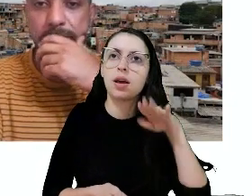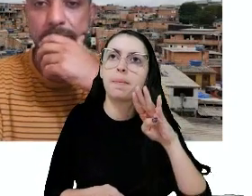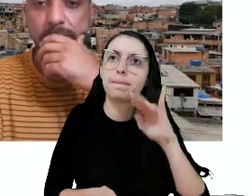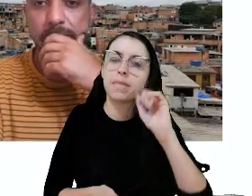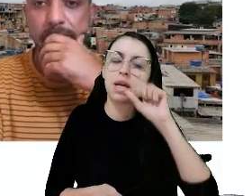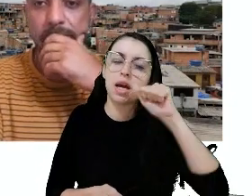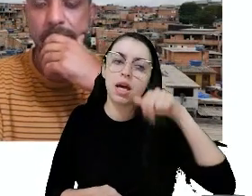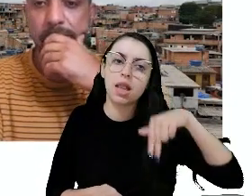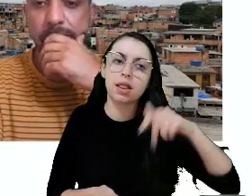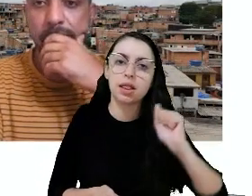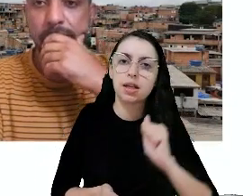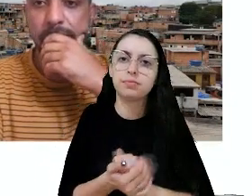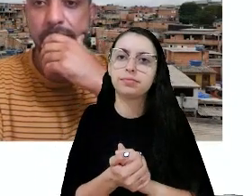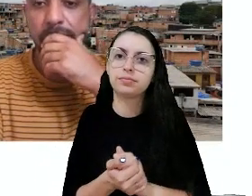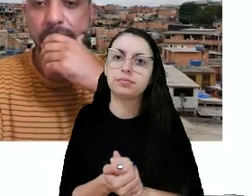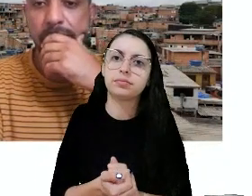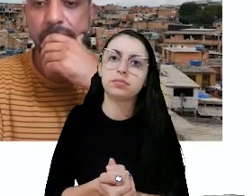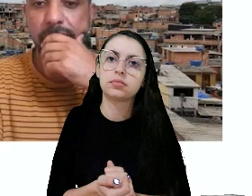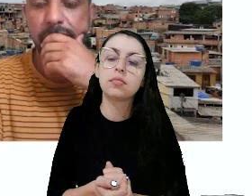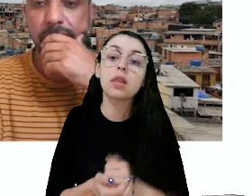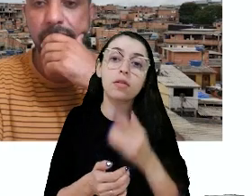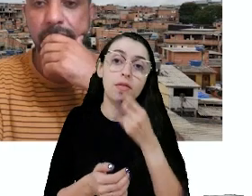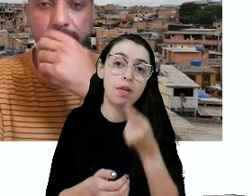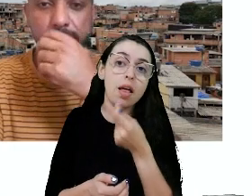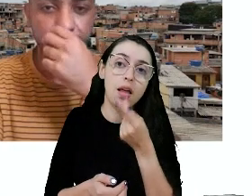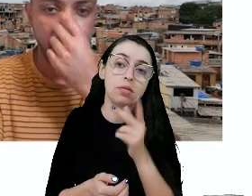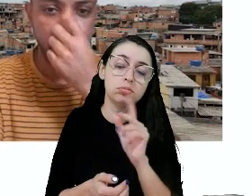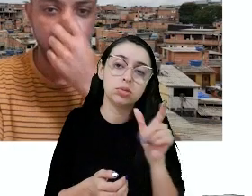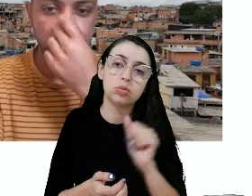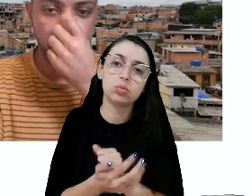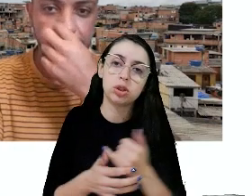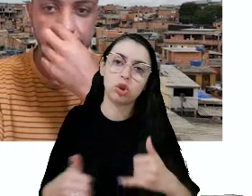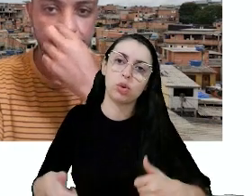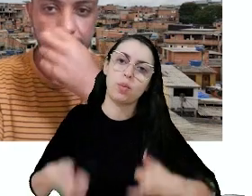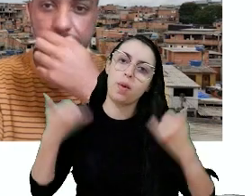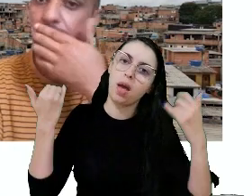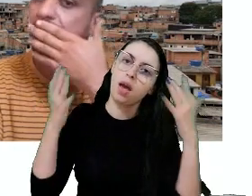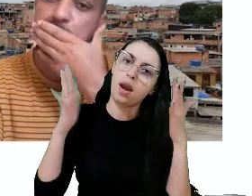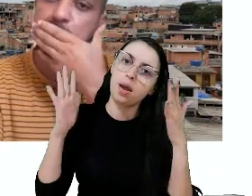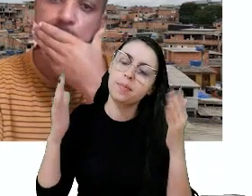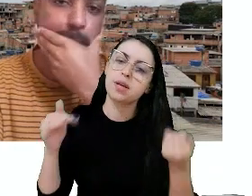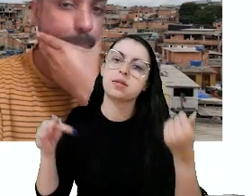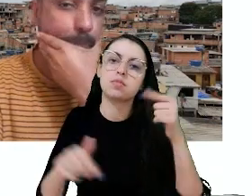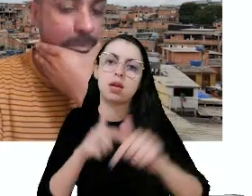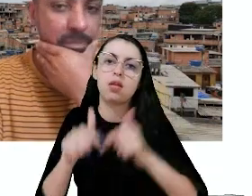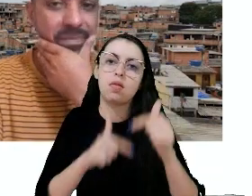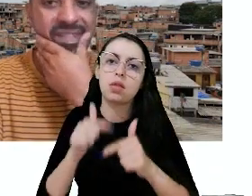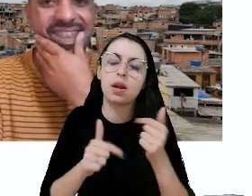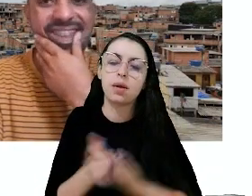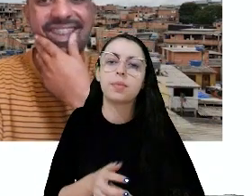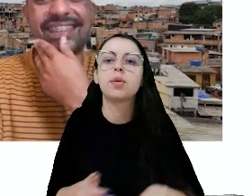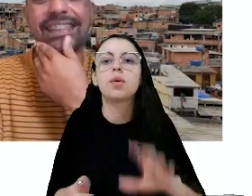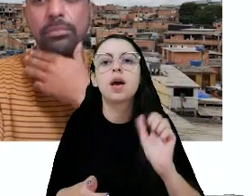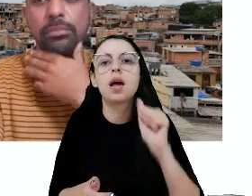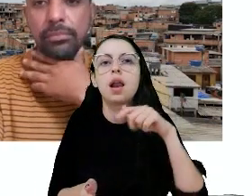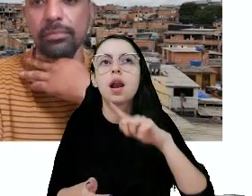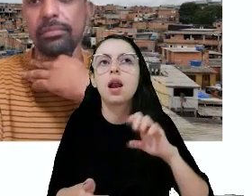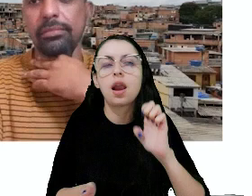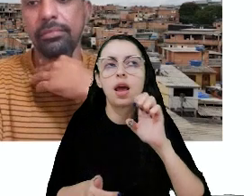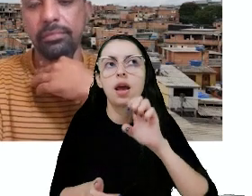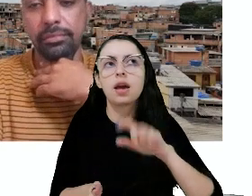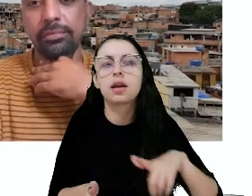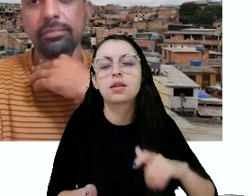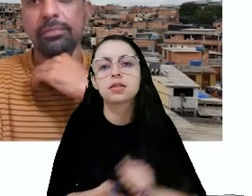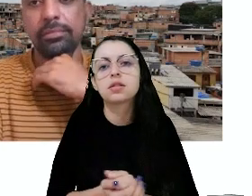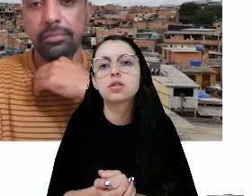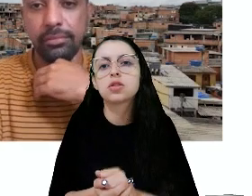Dalmas, que vou mencionar o dela, que é um elogio. Parabéns pelo trabalho, Lê Maestro. A Fabiana